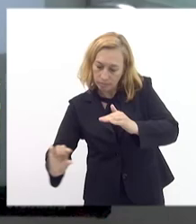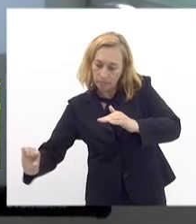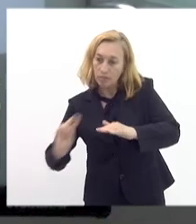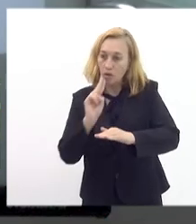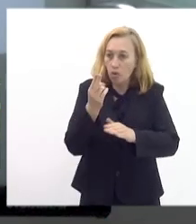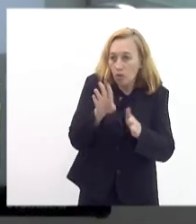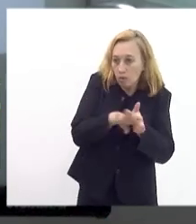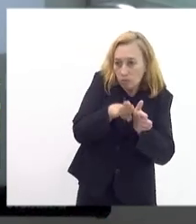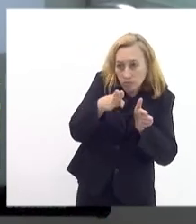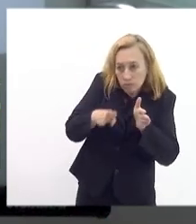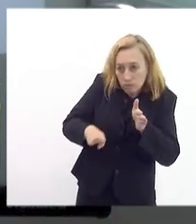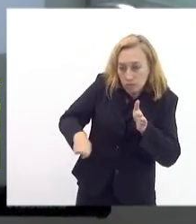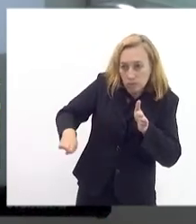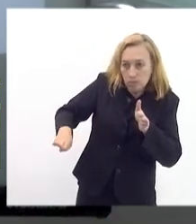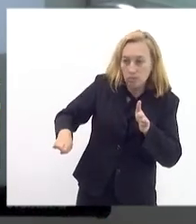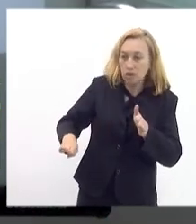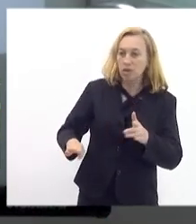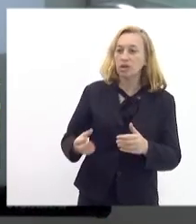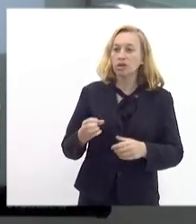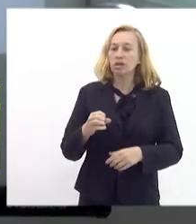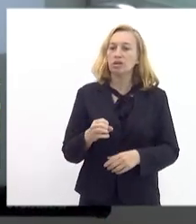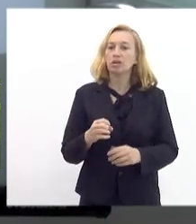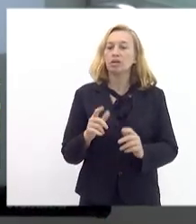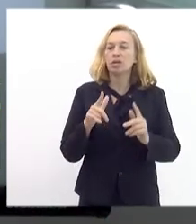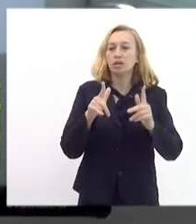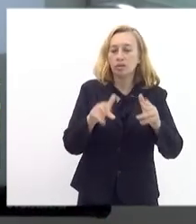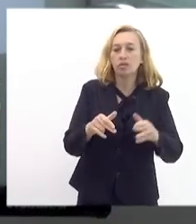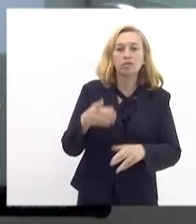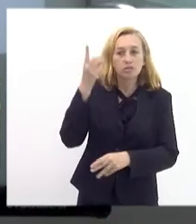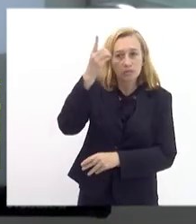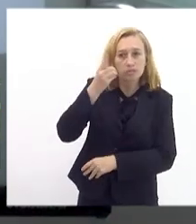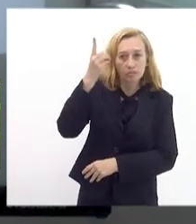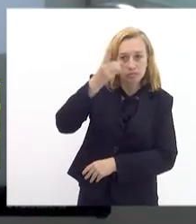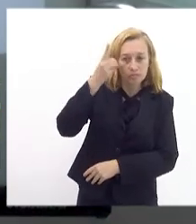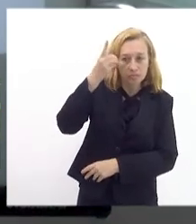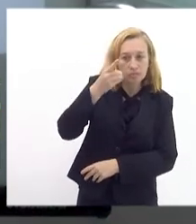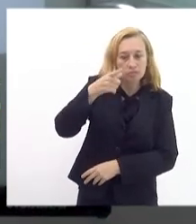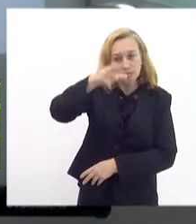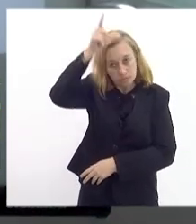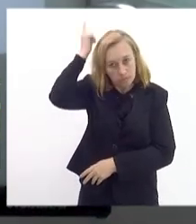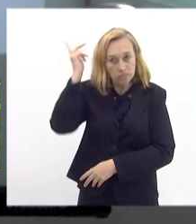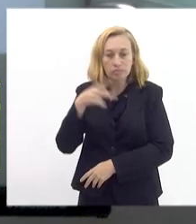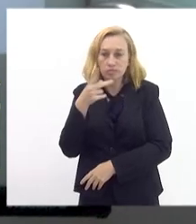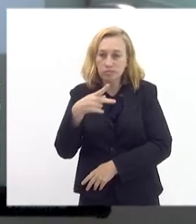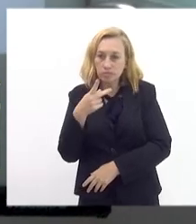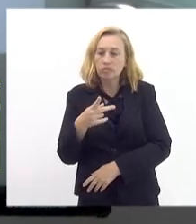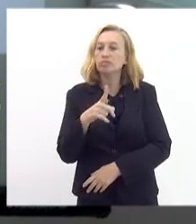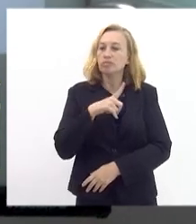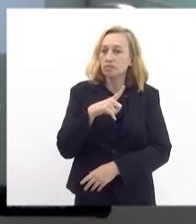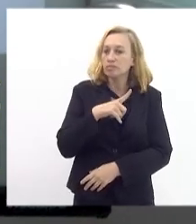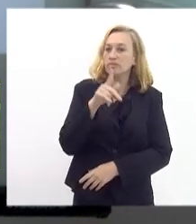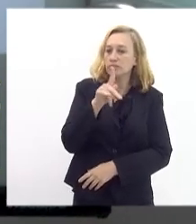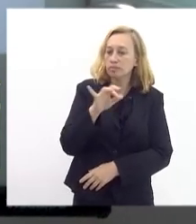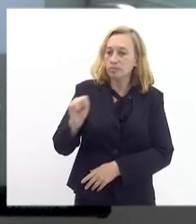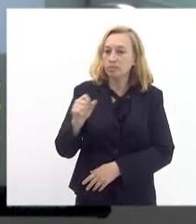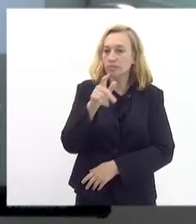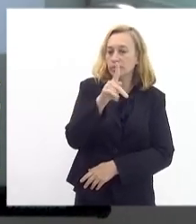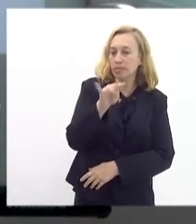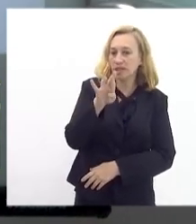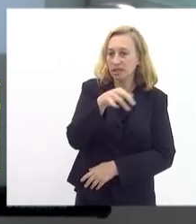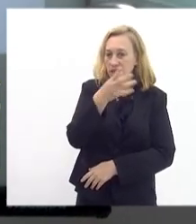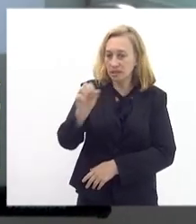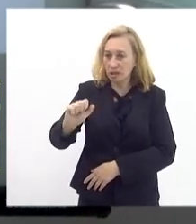mar como poderia se se aqui igual o Deputado Luiz Paulo mencionou nós temos gás do pré-sal mas em função